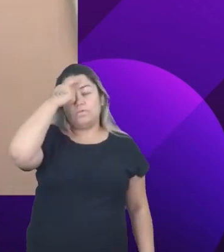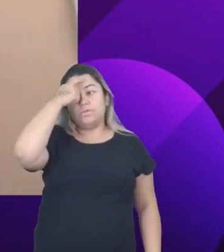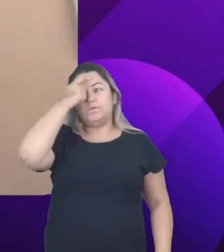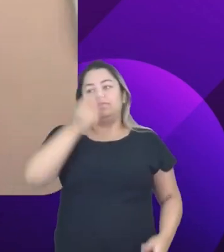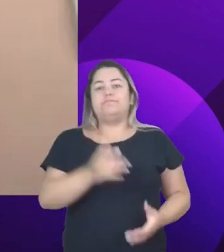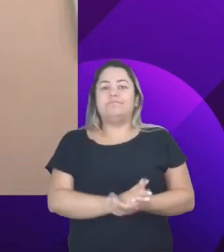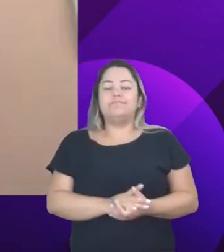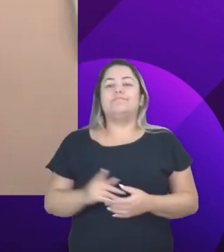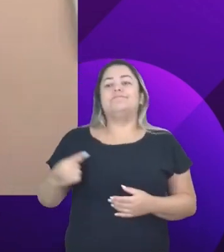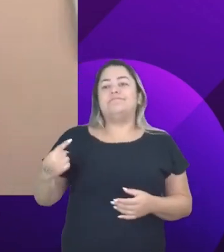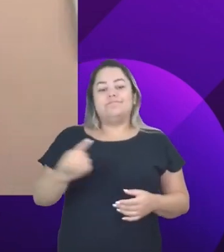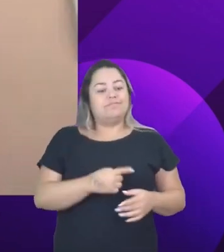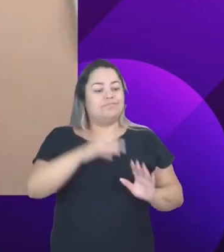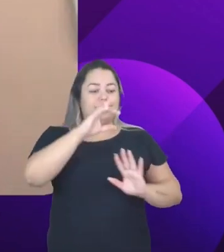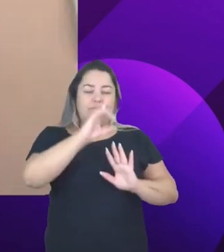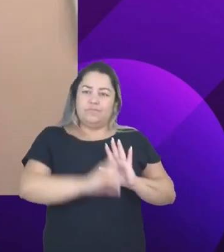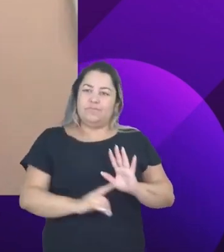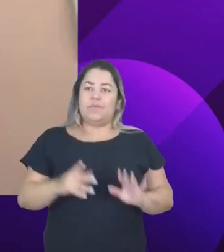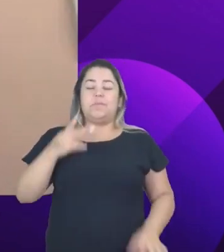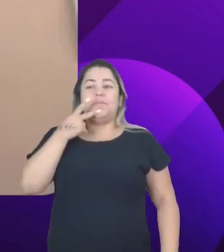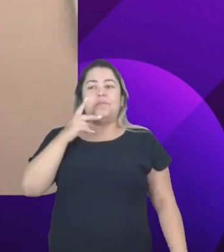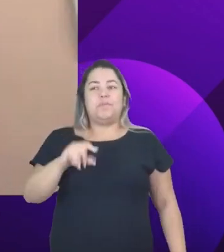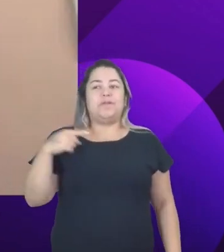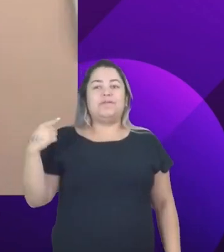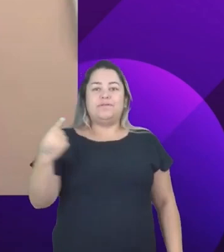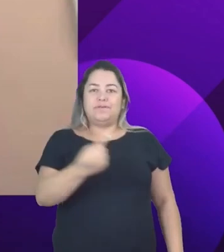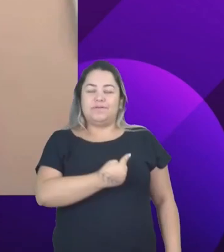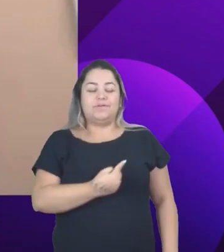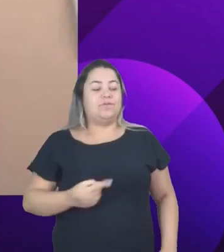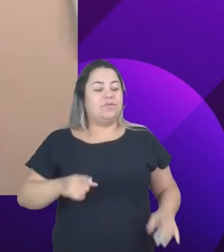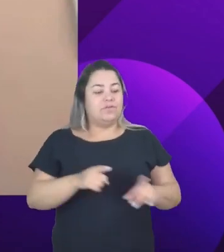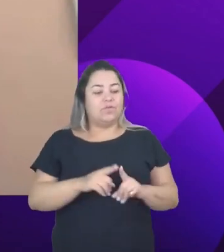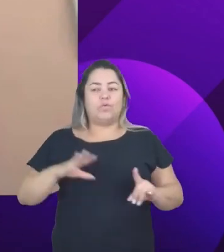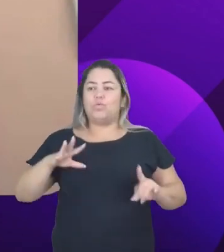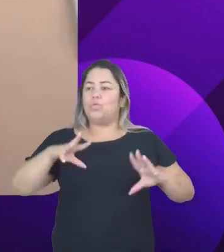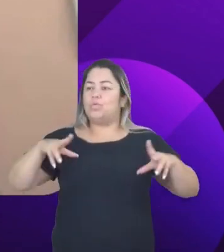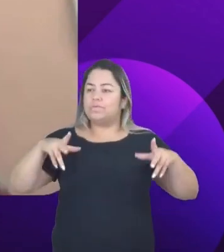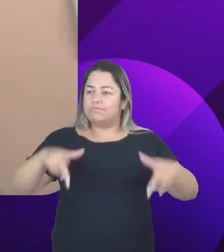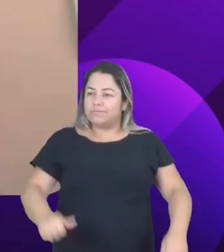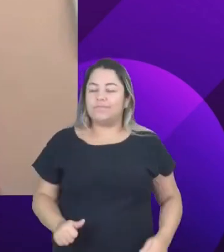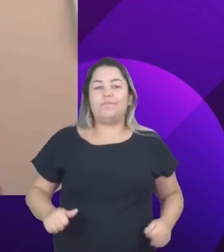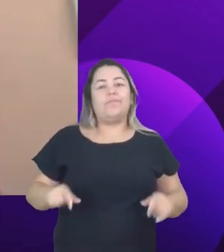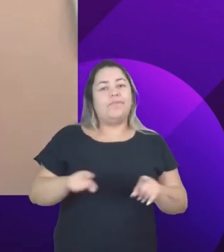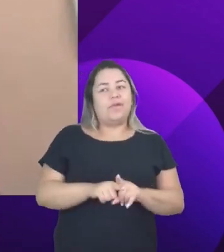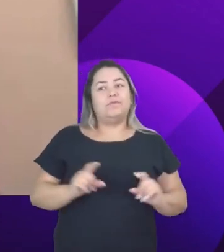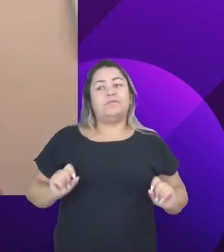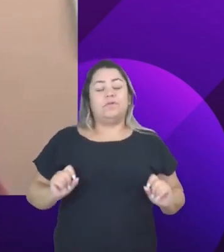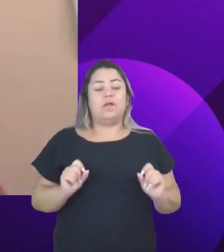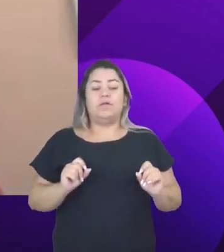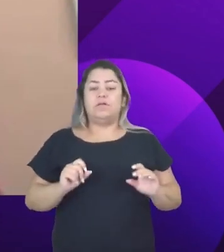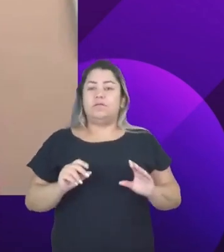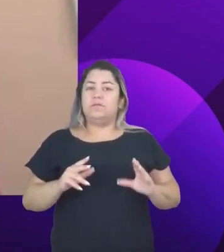né, dos nossos direitos, para que a gente cobre a efetividade da